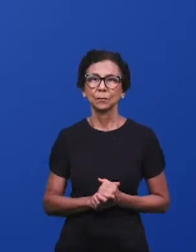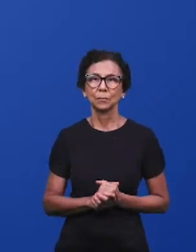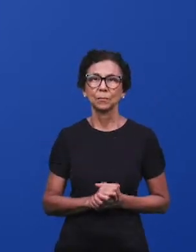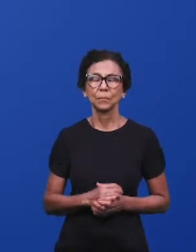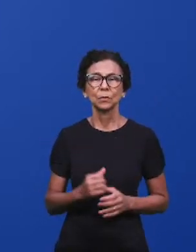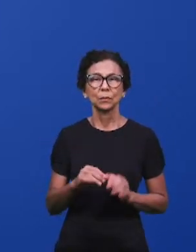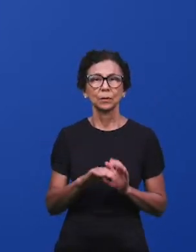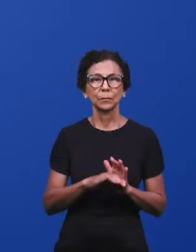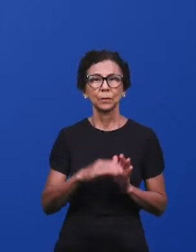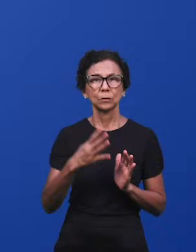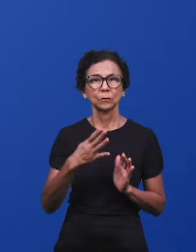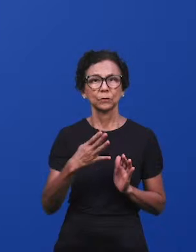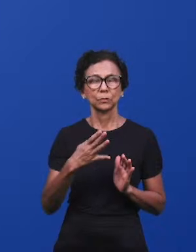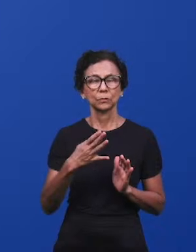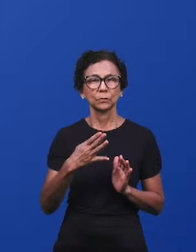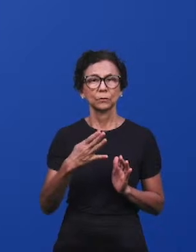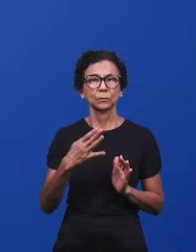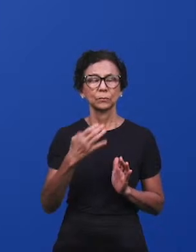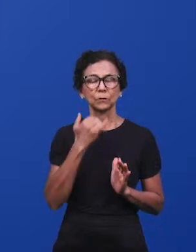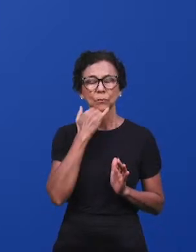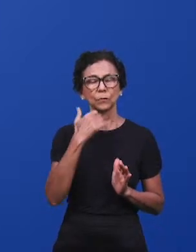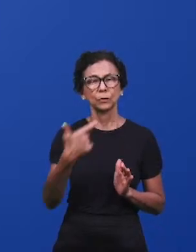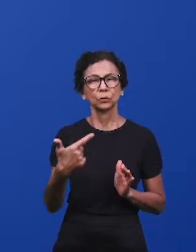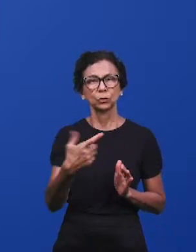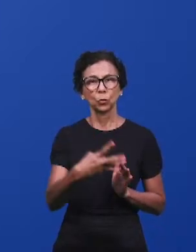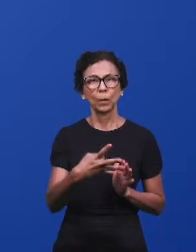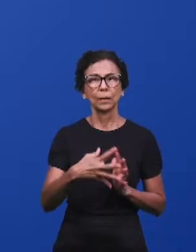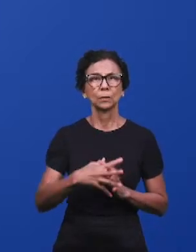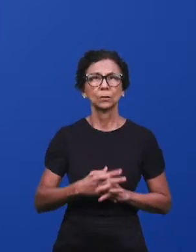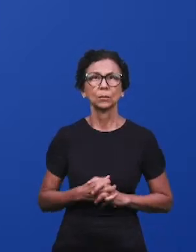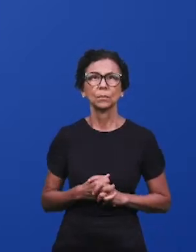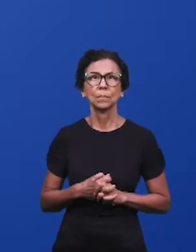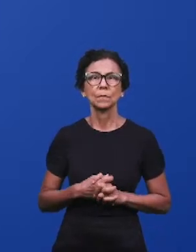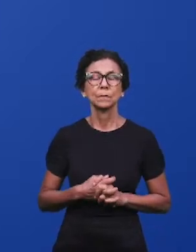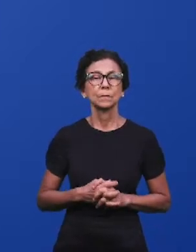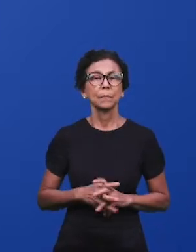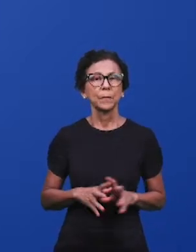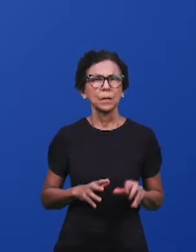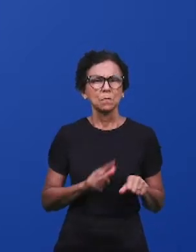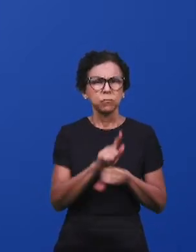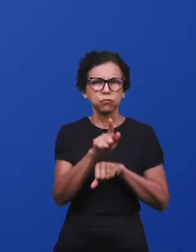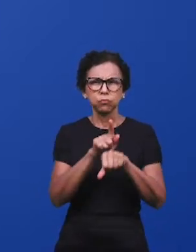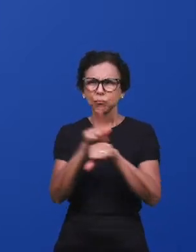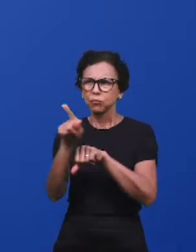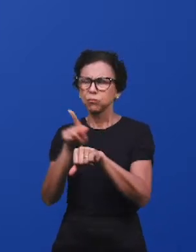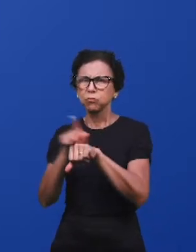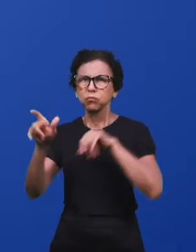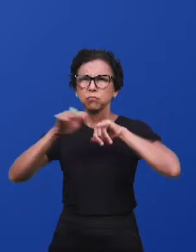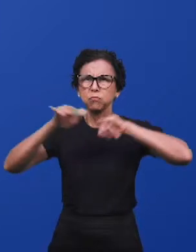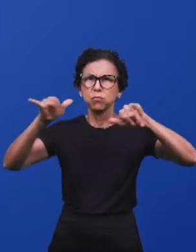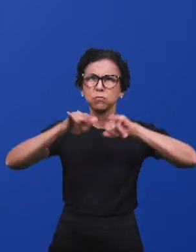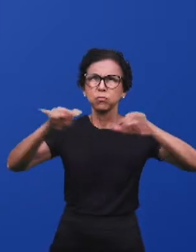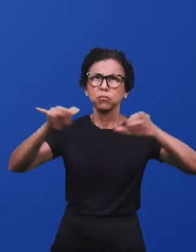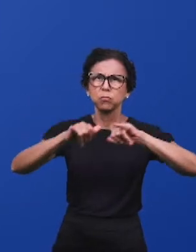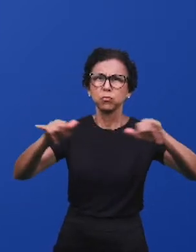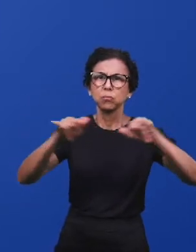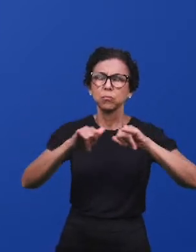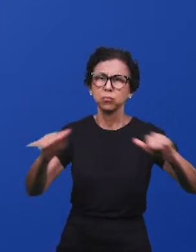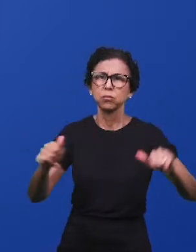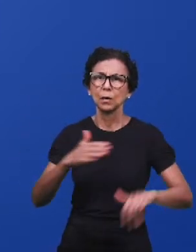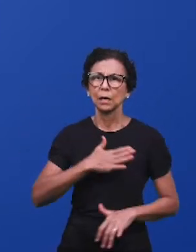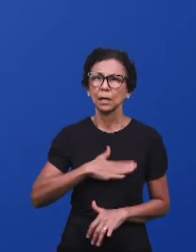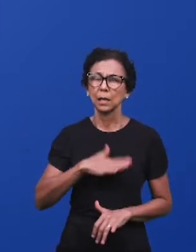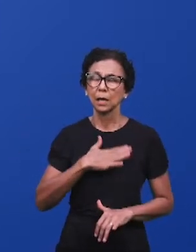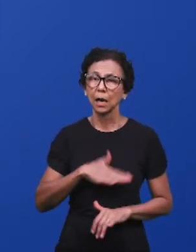assim: e ouvireis de guerras e de rumores de guerras, olhais, não vos assustei, porque é mister que isso tudo aconteça, mas ainda não é o